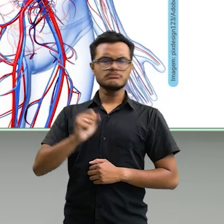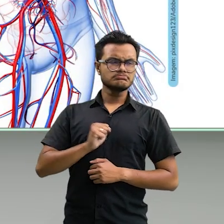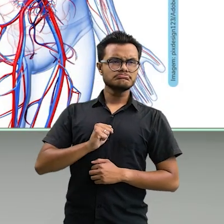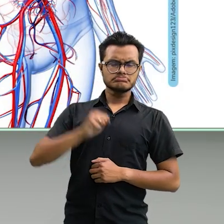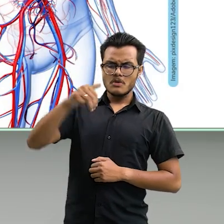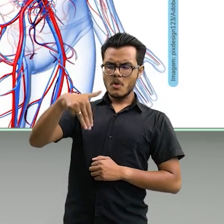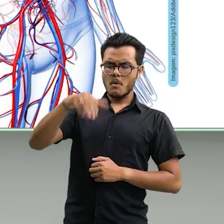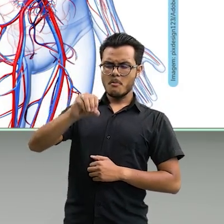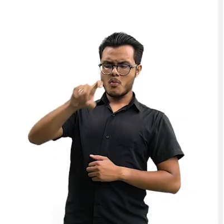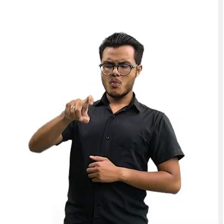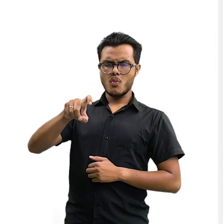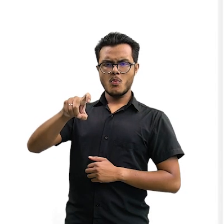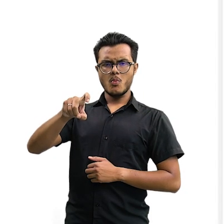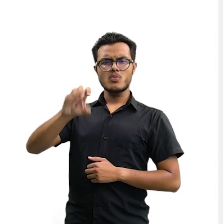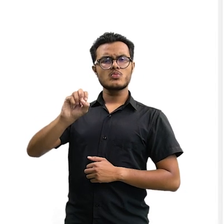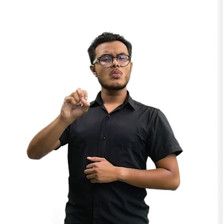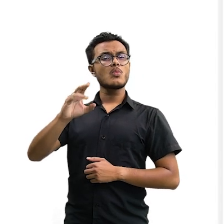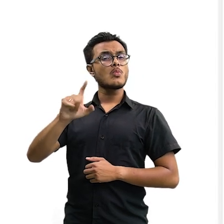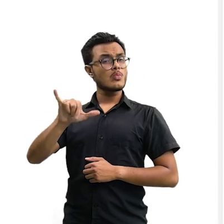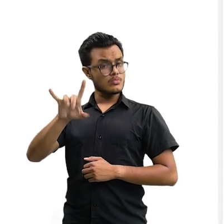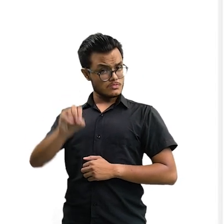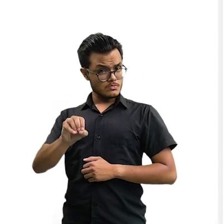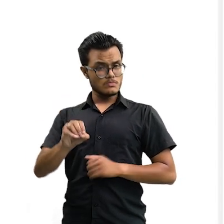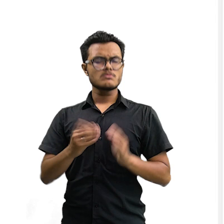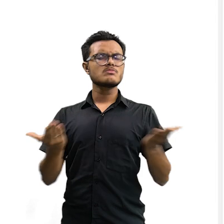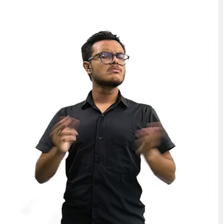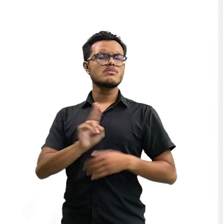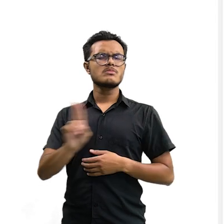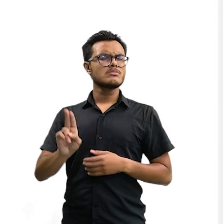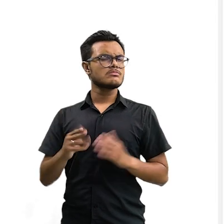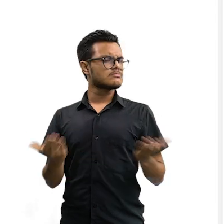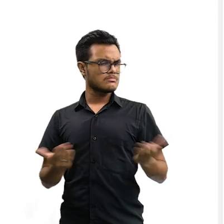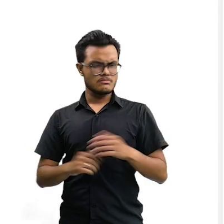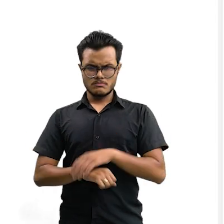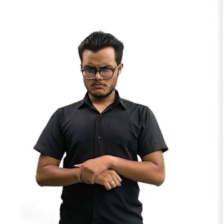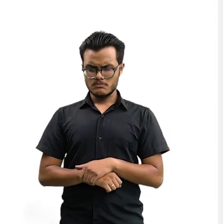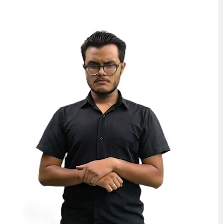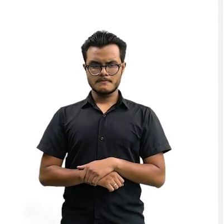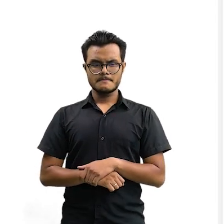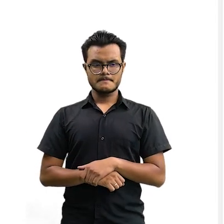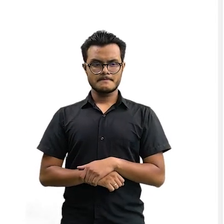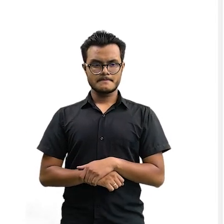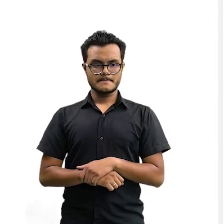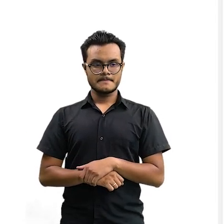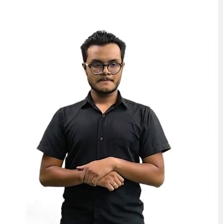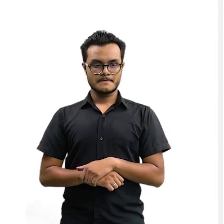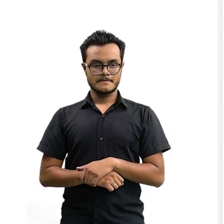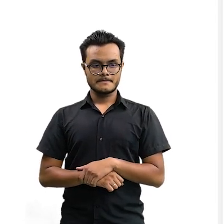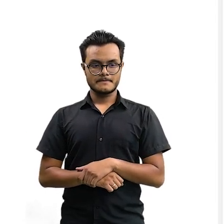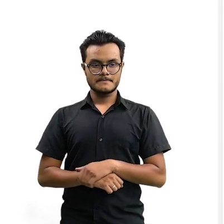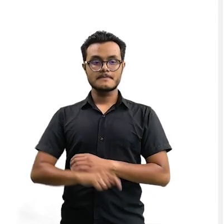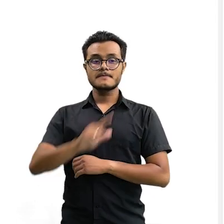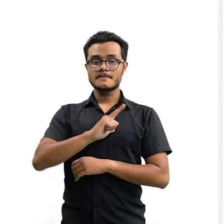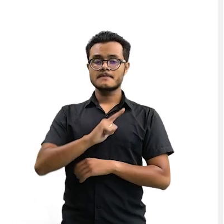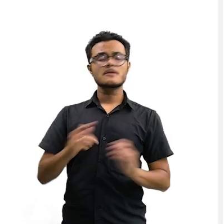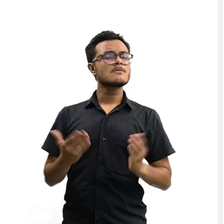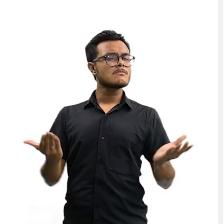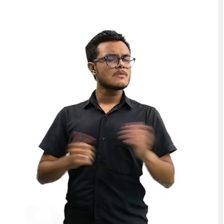monóxido de carbono? Se fosse monóxido de carbono, aí eu vou chamar de, ó,